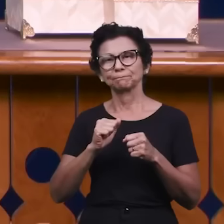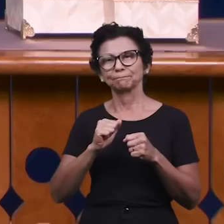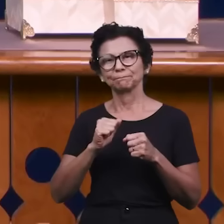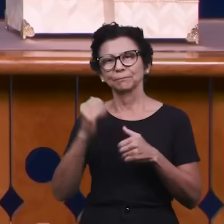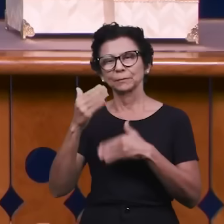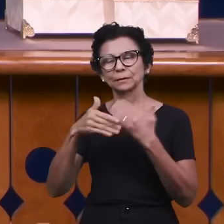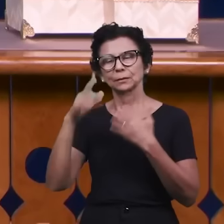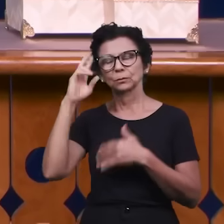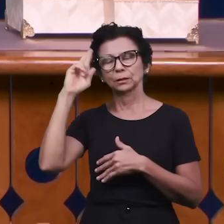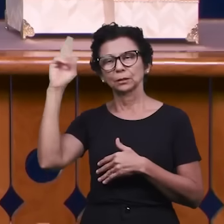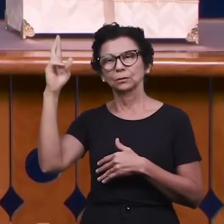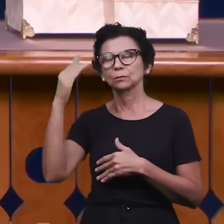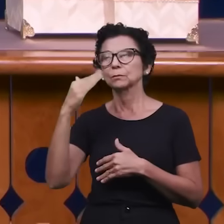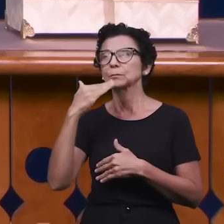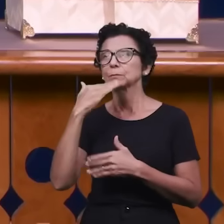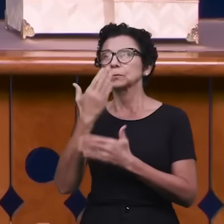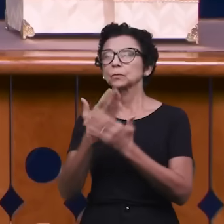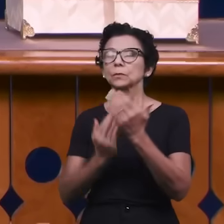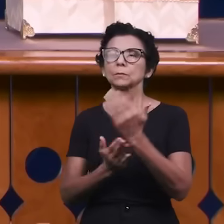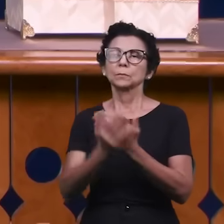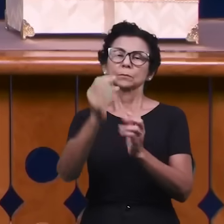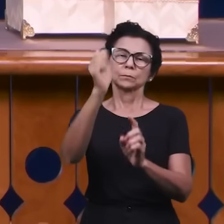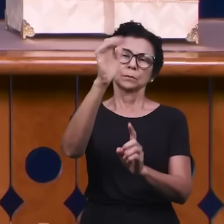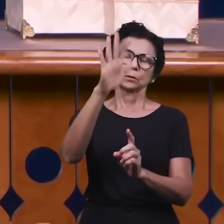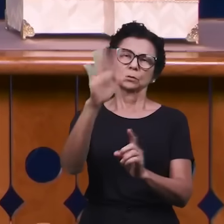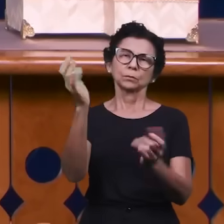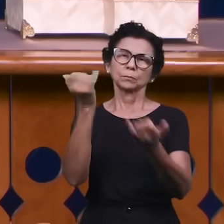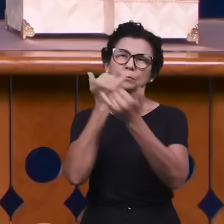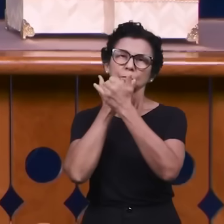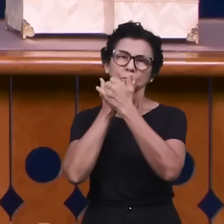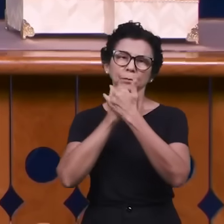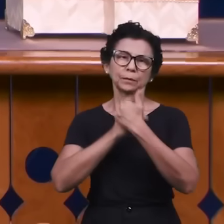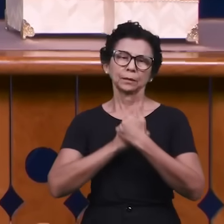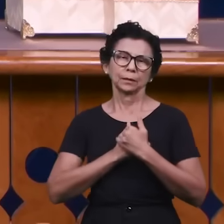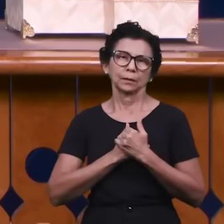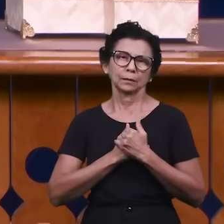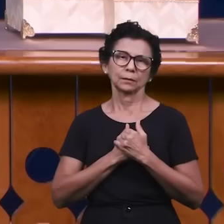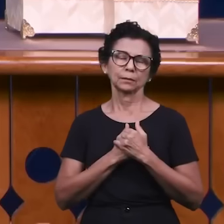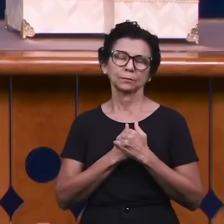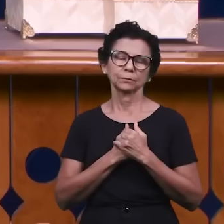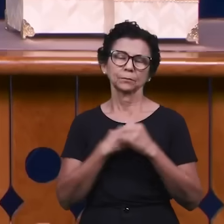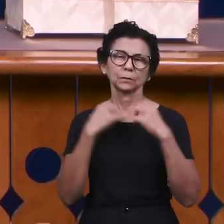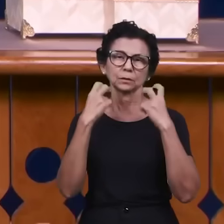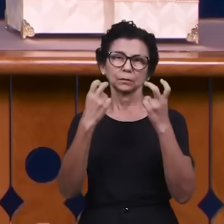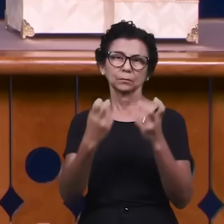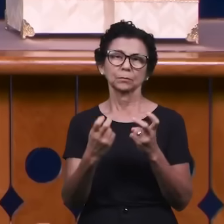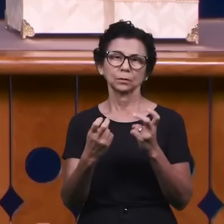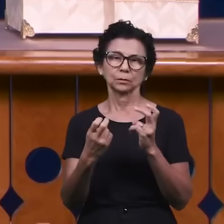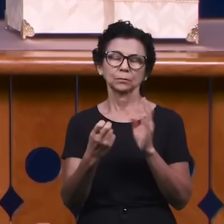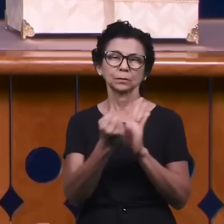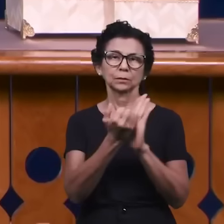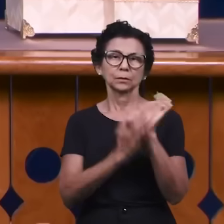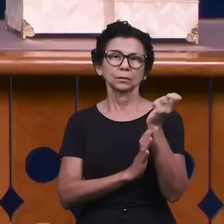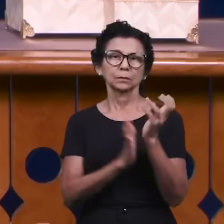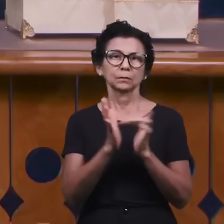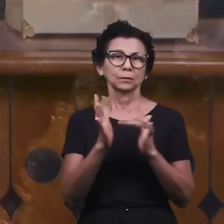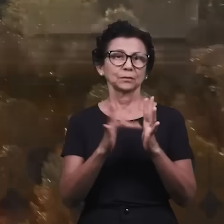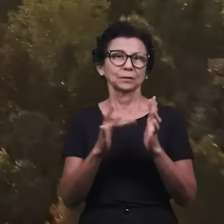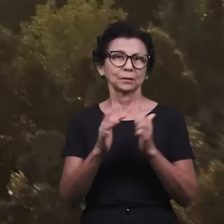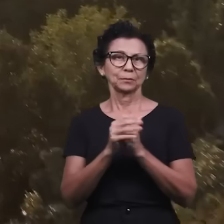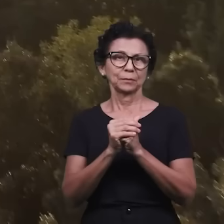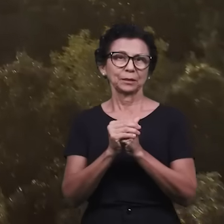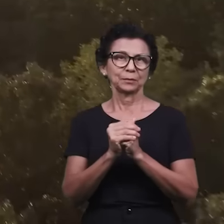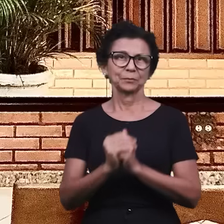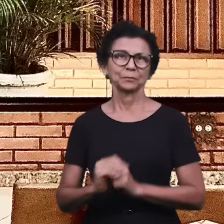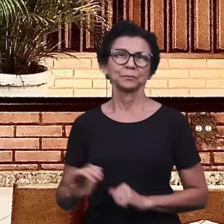mãos sobre nós, perdoa-nos, é o clamor que Te fazemos pelo sangue de Jesus. Amém.